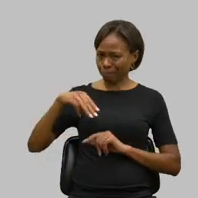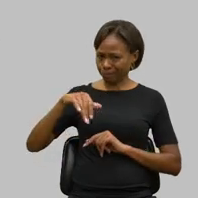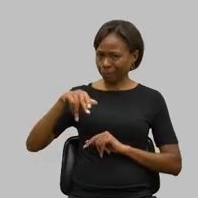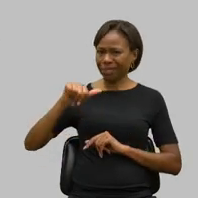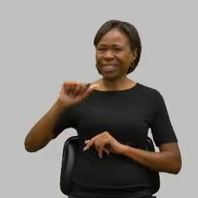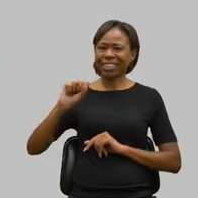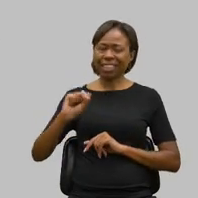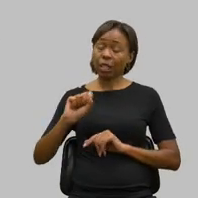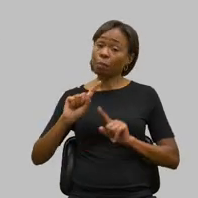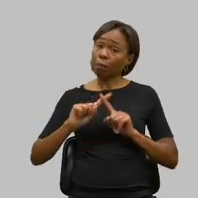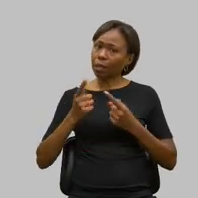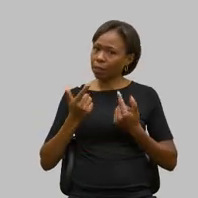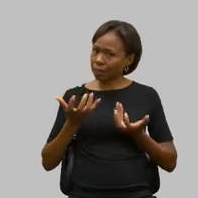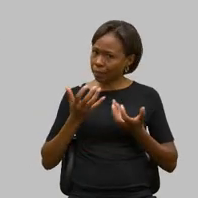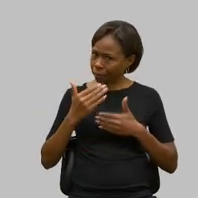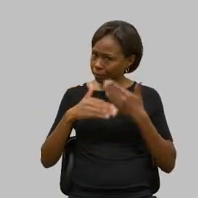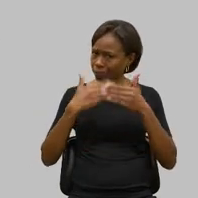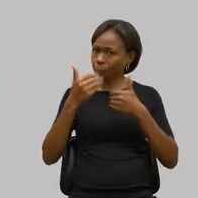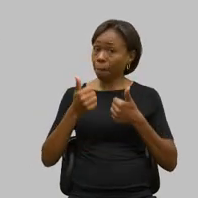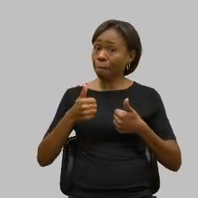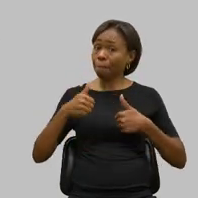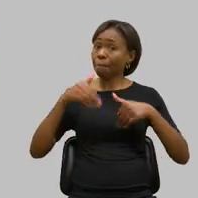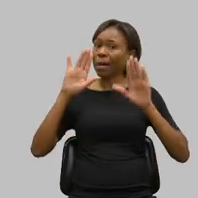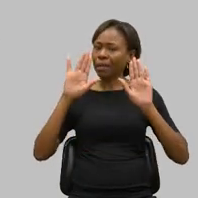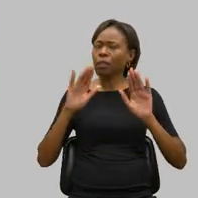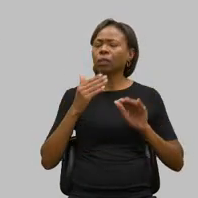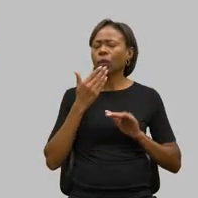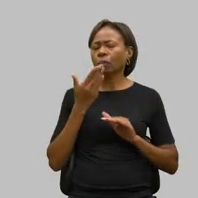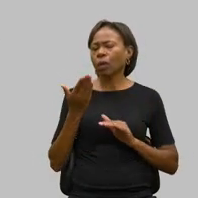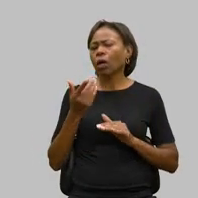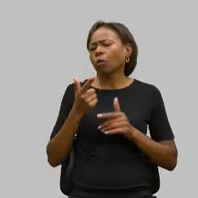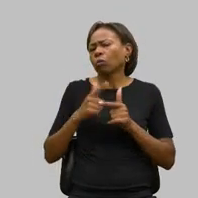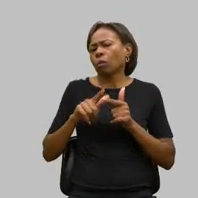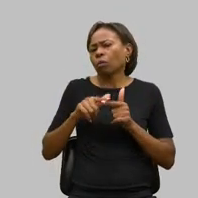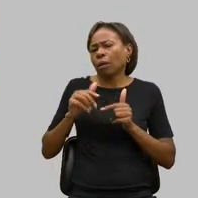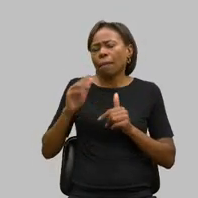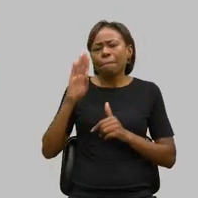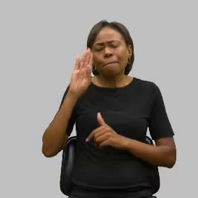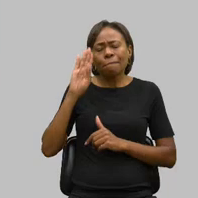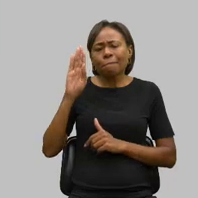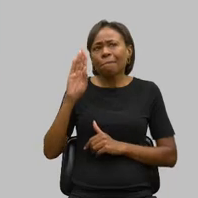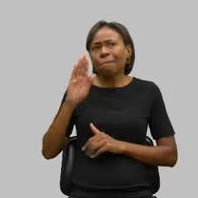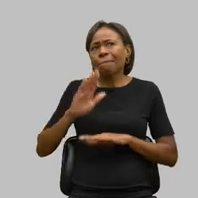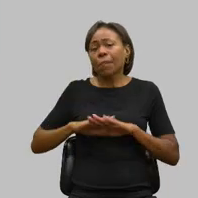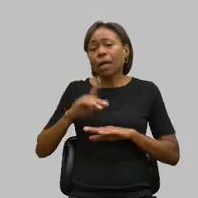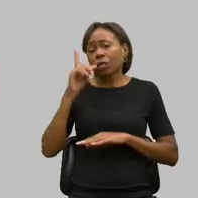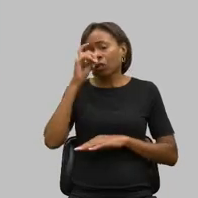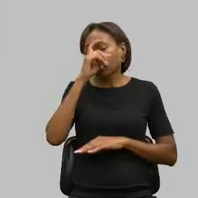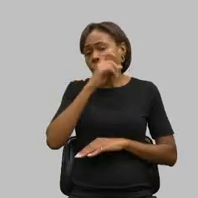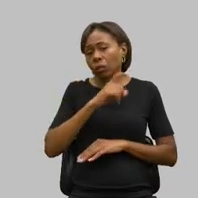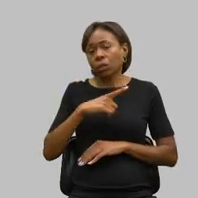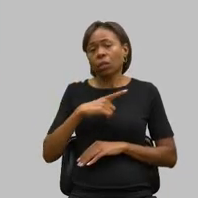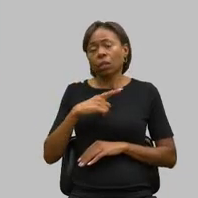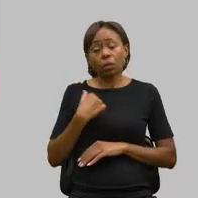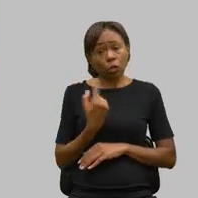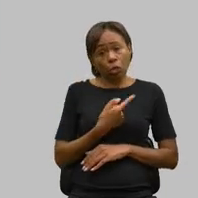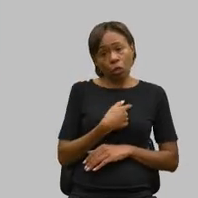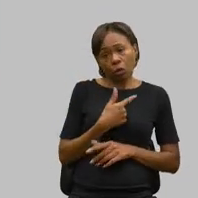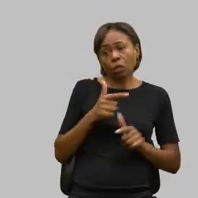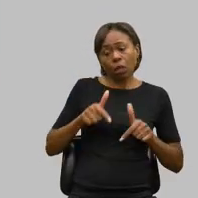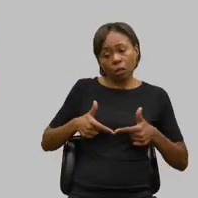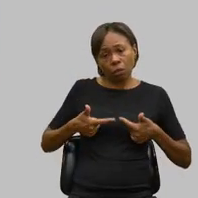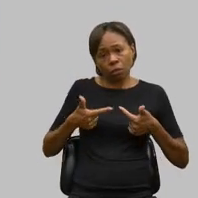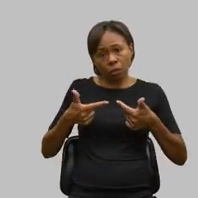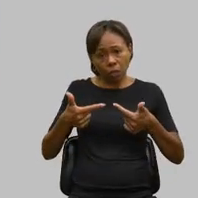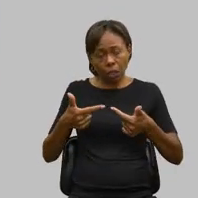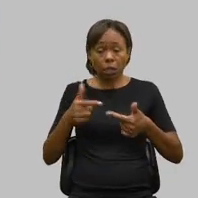eu deixo aqui essa minha pergunta de quais são os desafios enfrentados, as maiores dificuldades, para que a gente possa atuar e, quem sabe, através